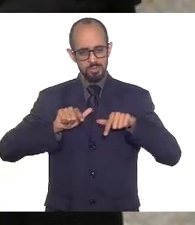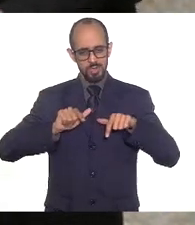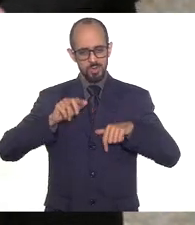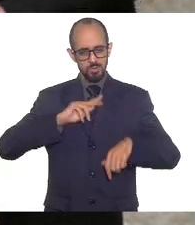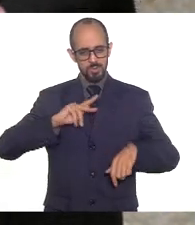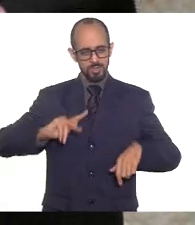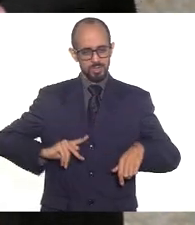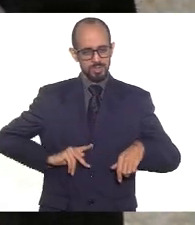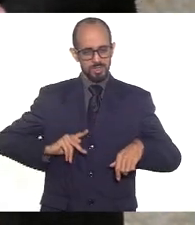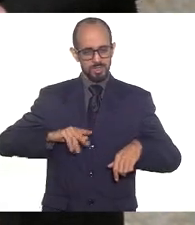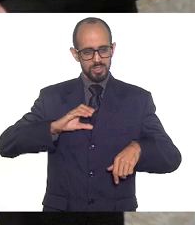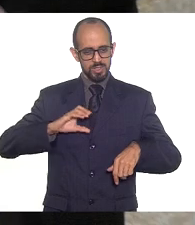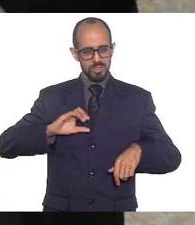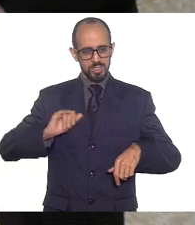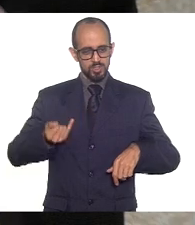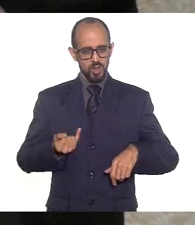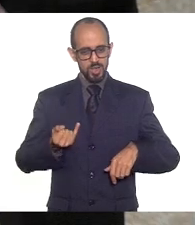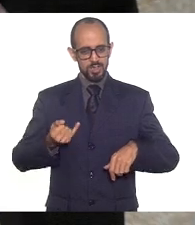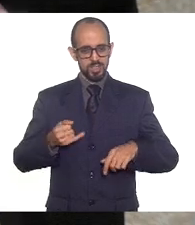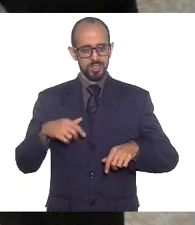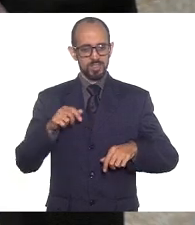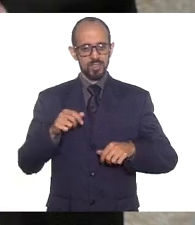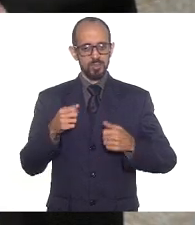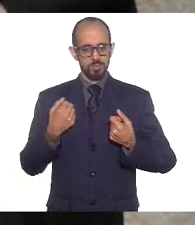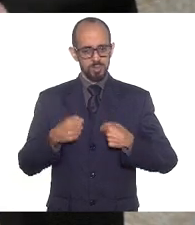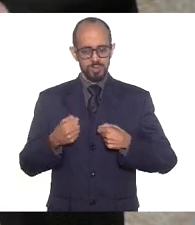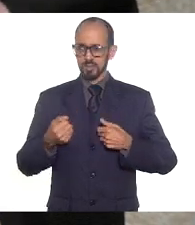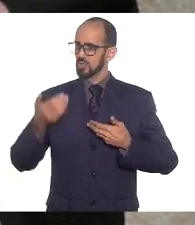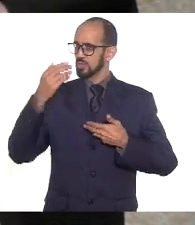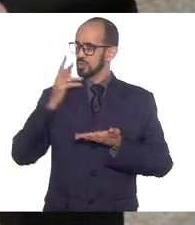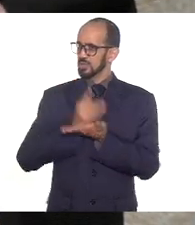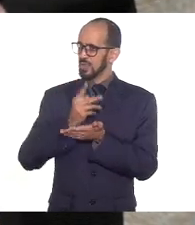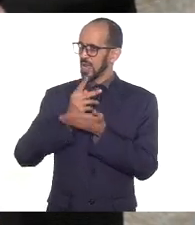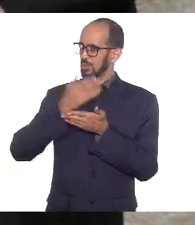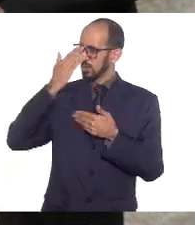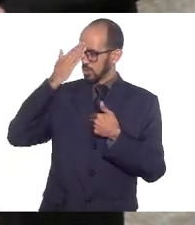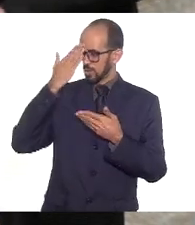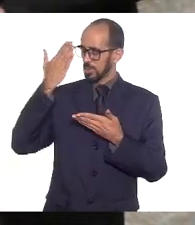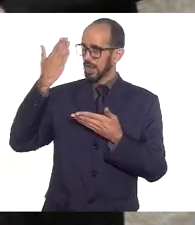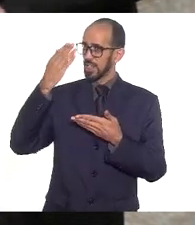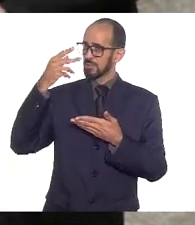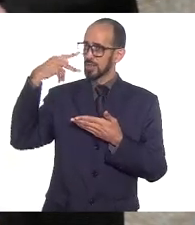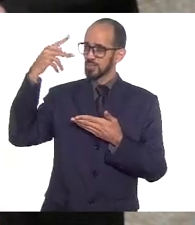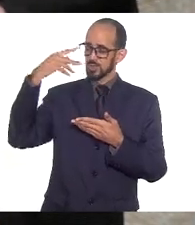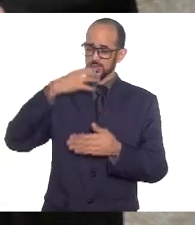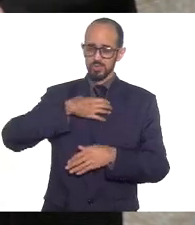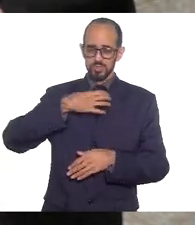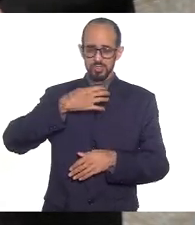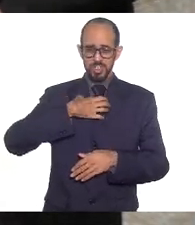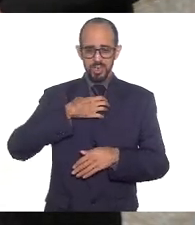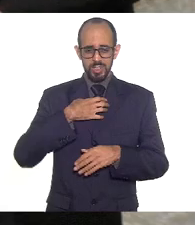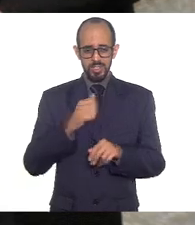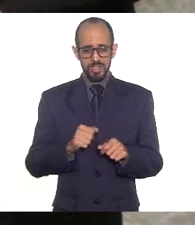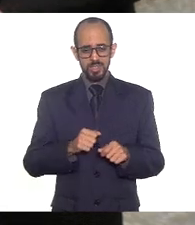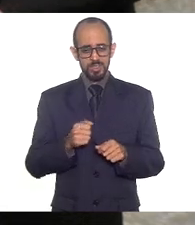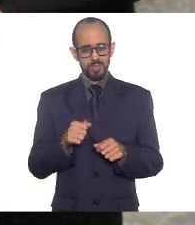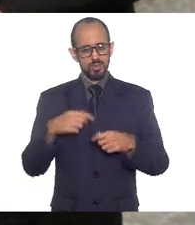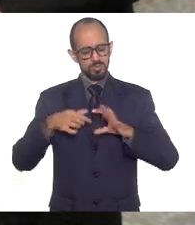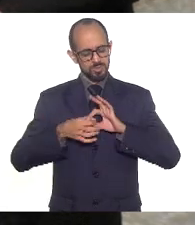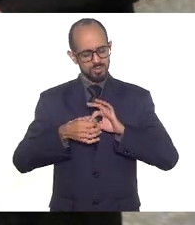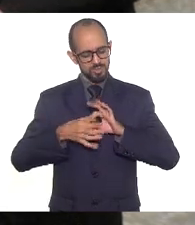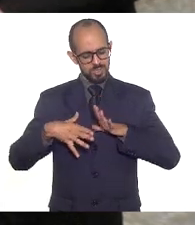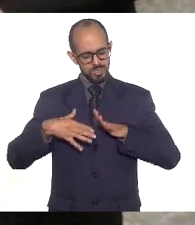presidente da Comissão de concessão justiça a quem eu devo sempre muito obrigado por pela sua maneira tão